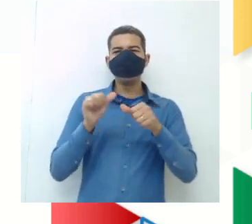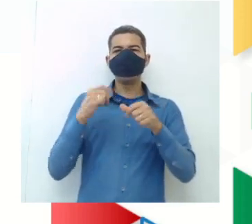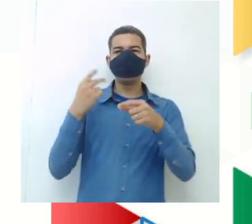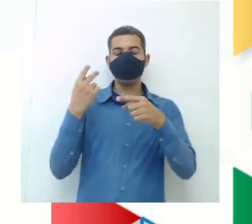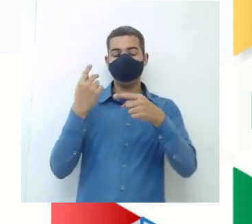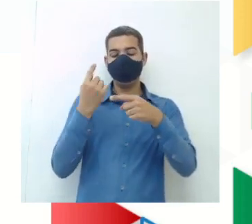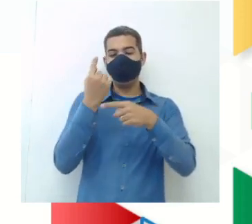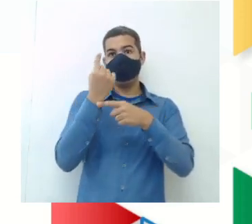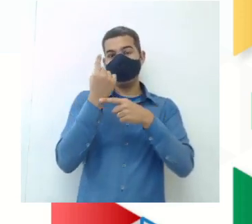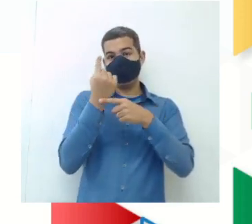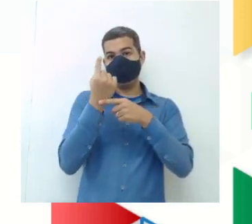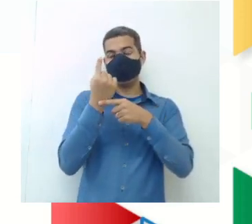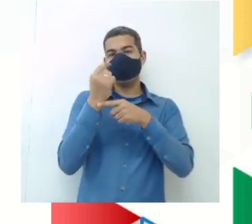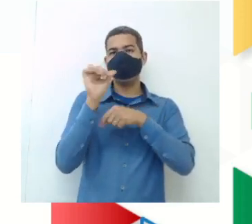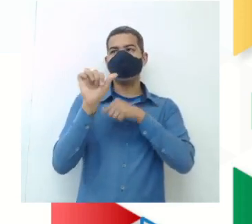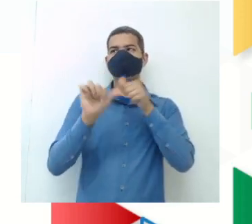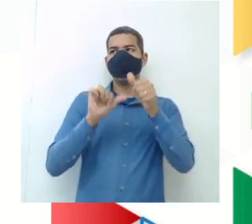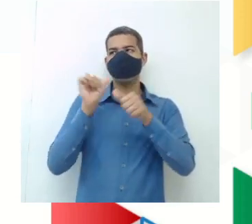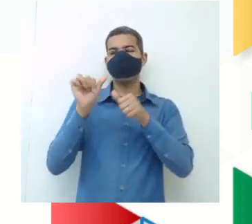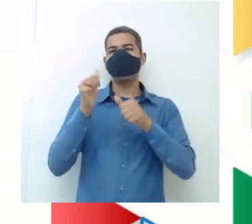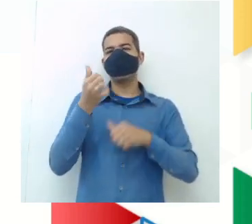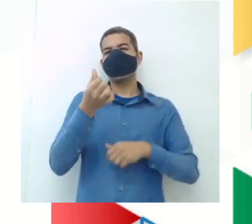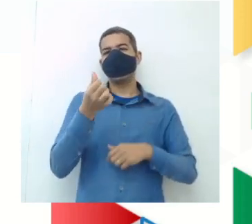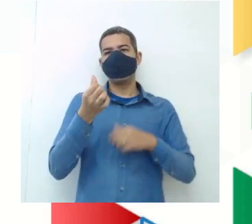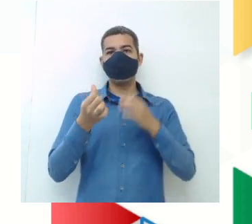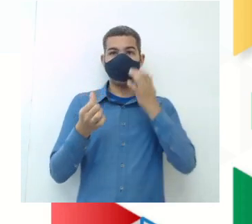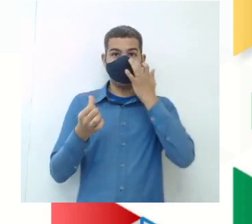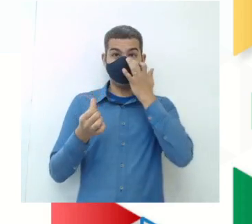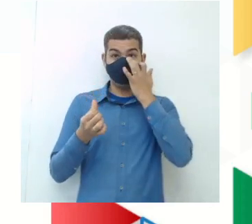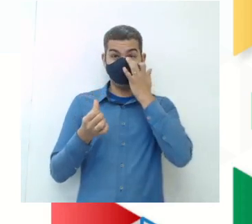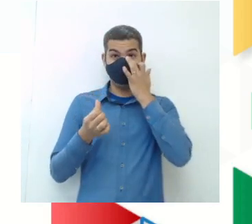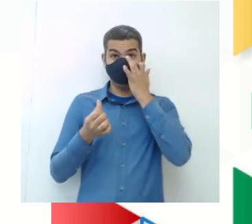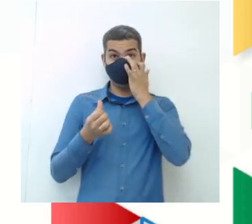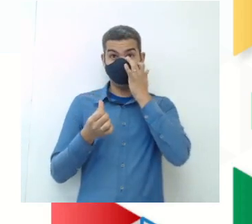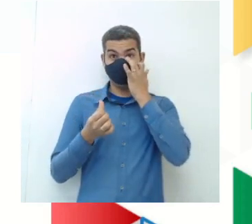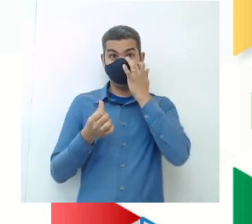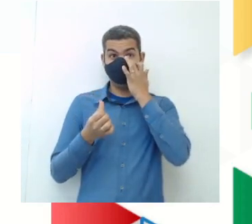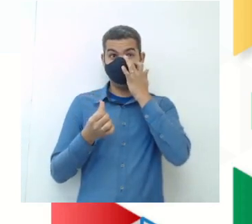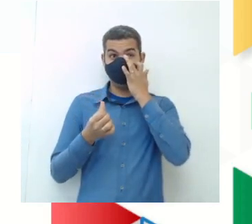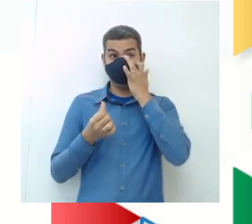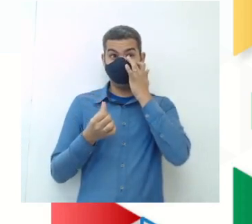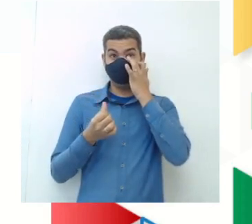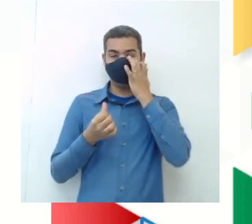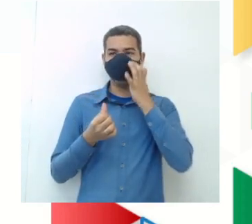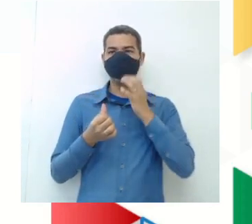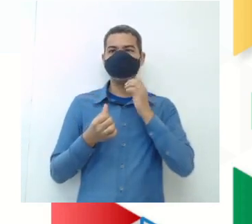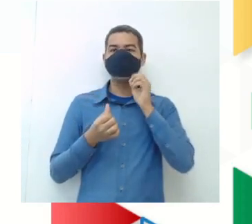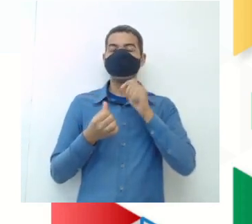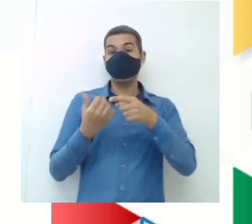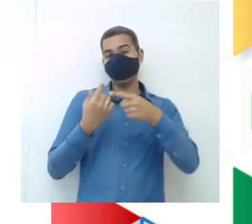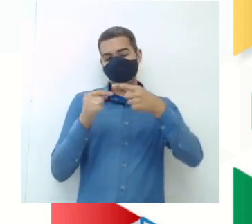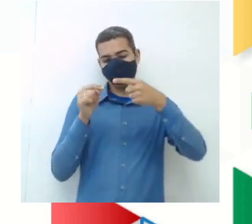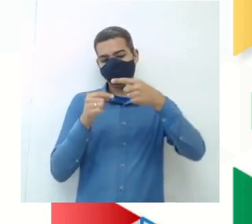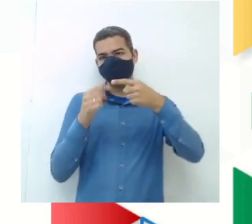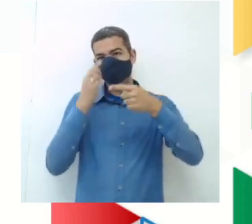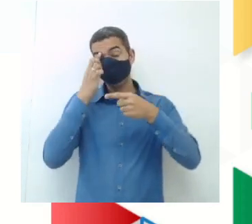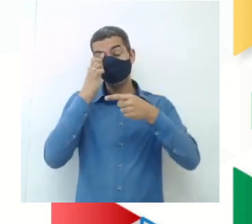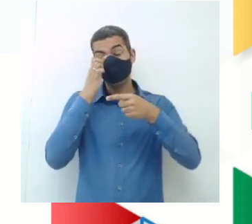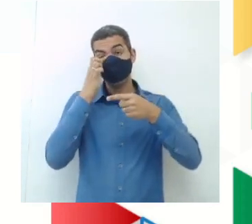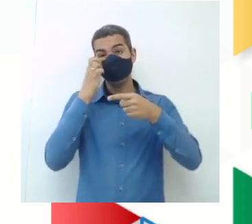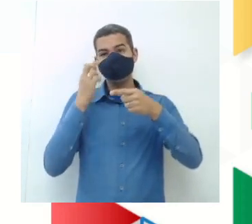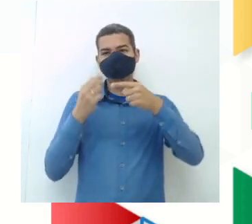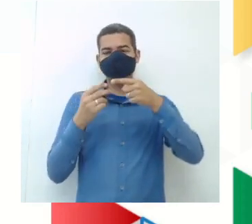dela passe a ter 6. Para que isso aconteça, eu tenho que multiplicar tanto 1 quanto